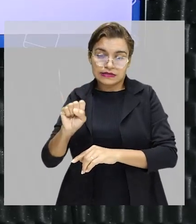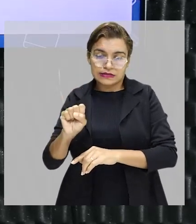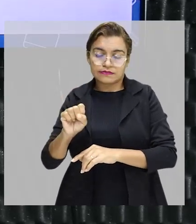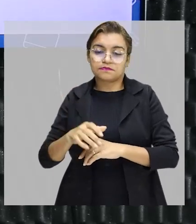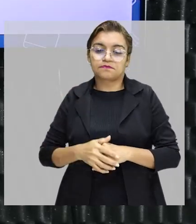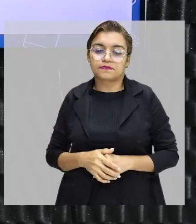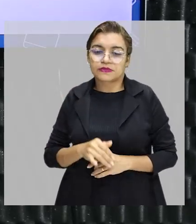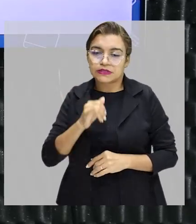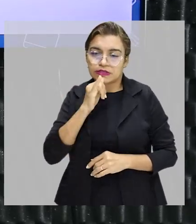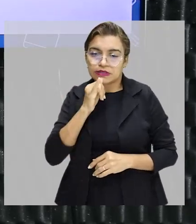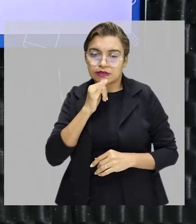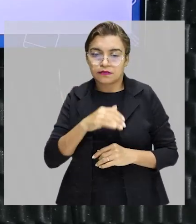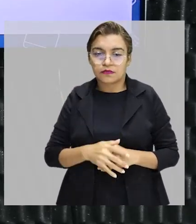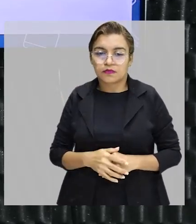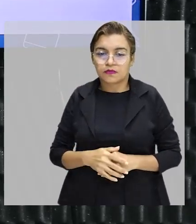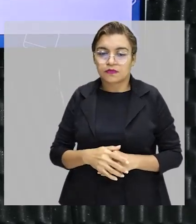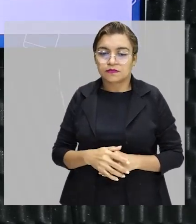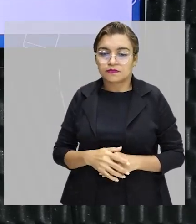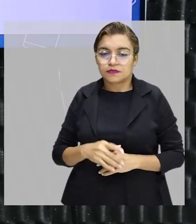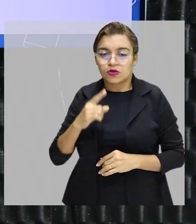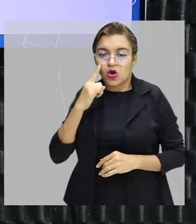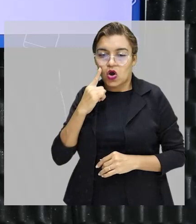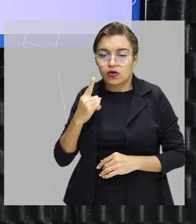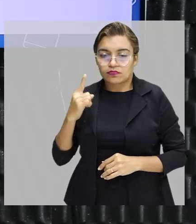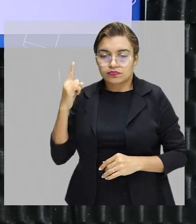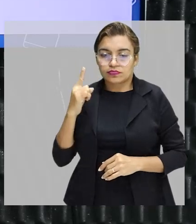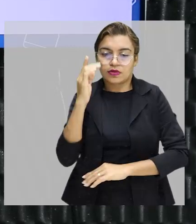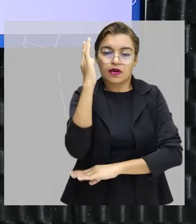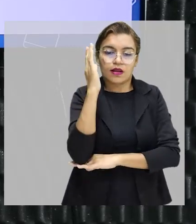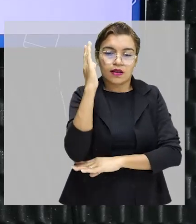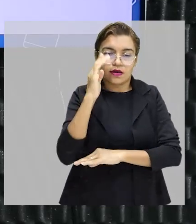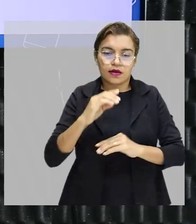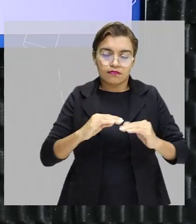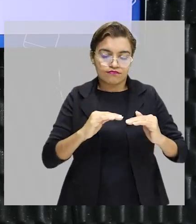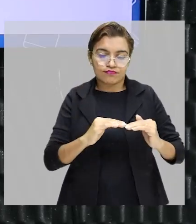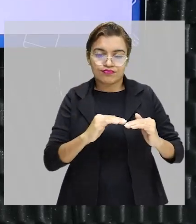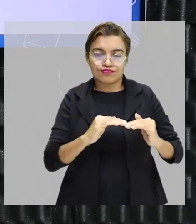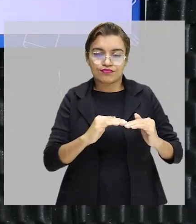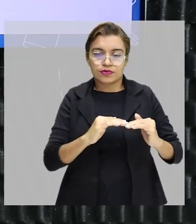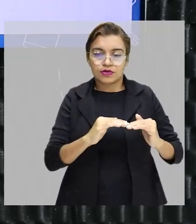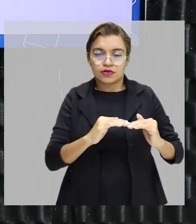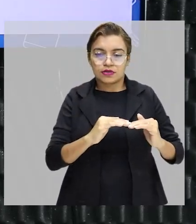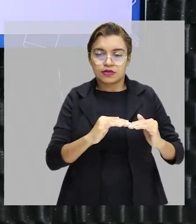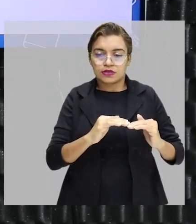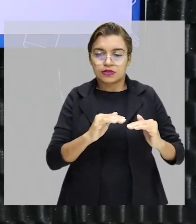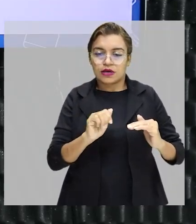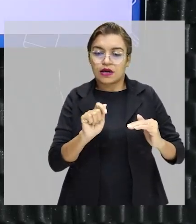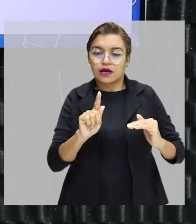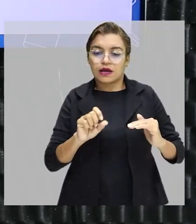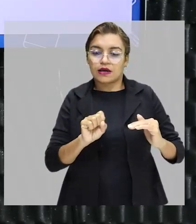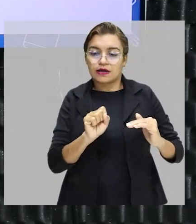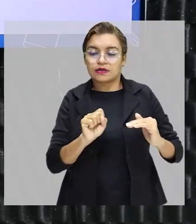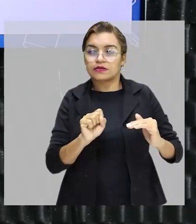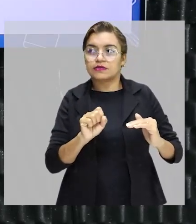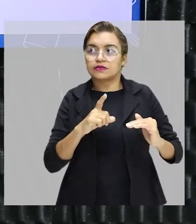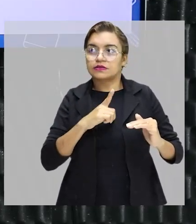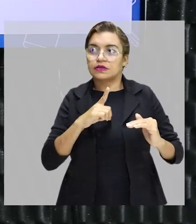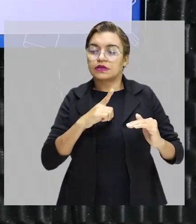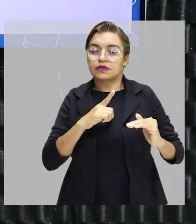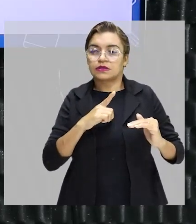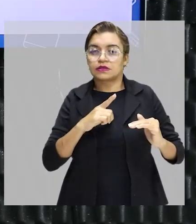de 30%, fogão a gás, bem próximo, sua eficiência bem próximo